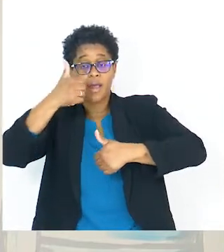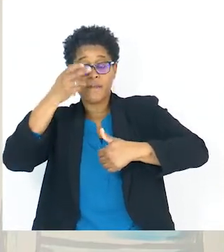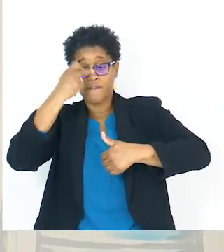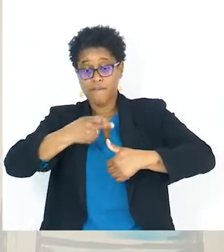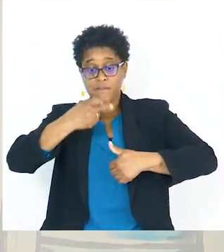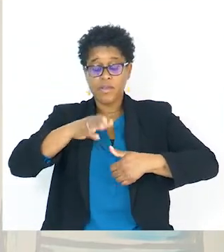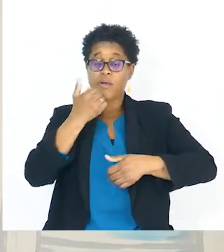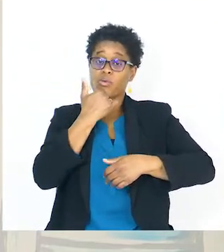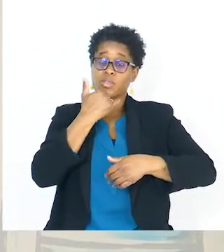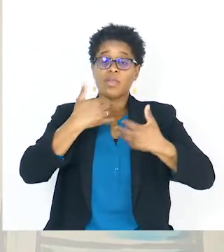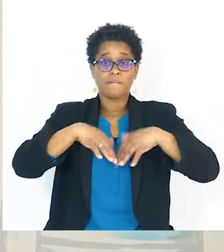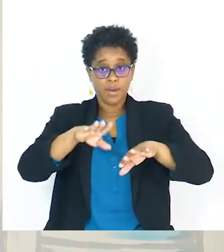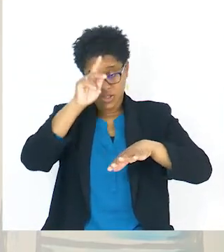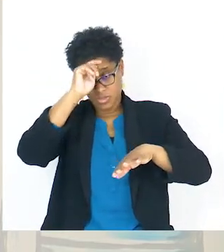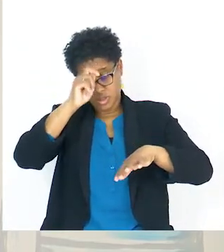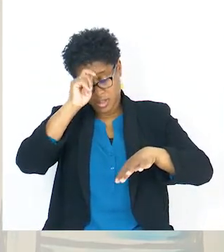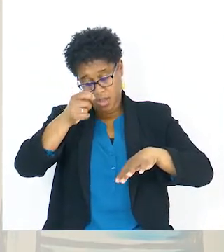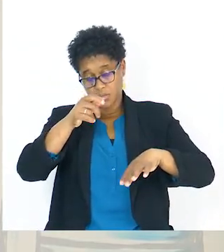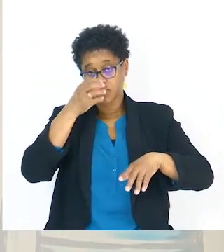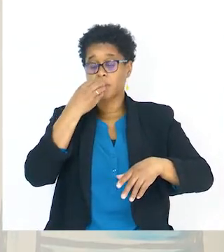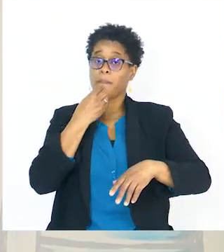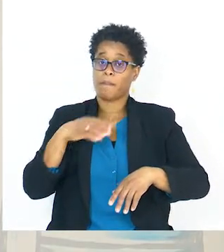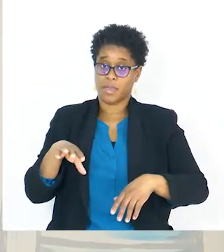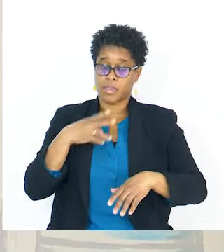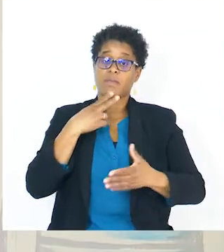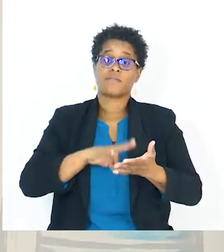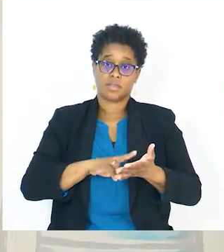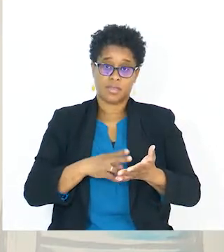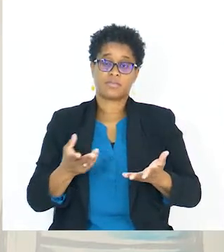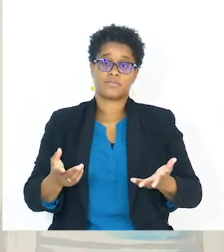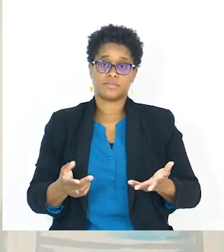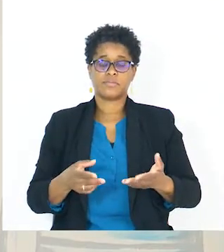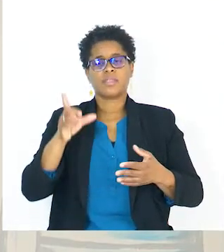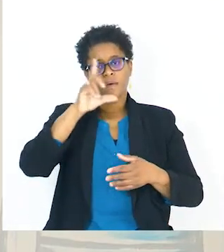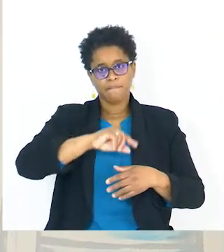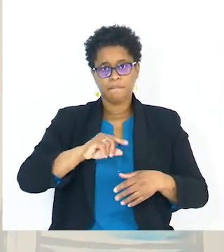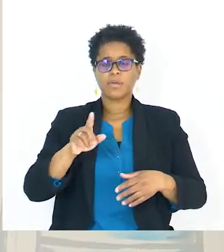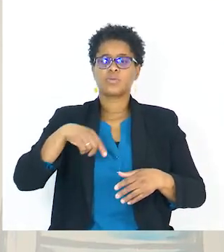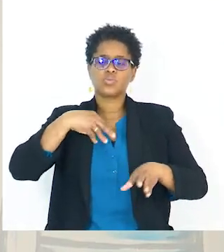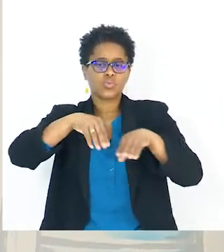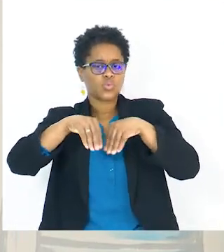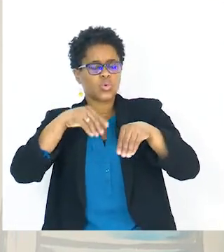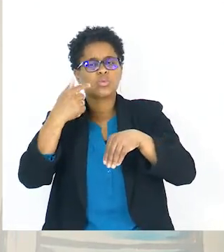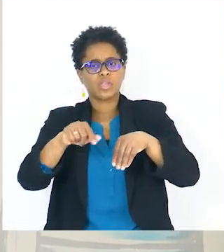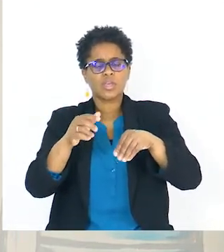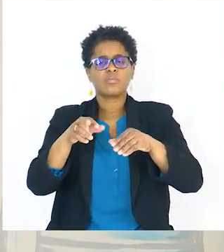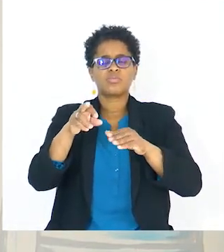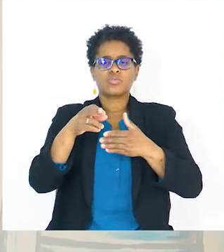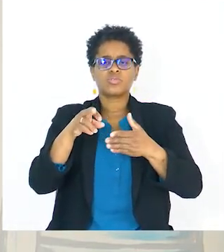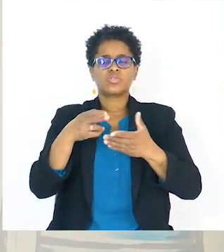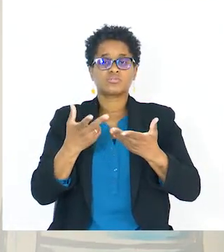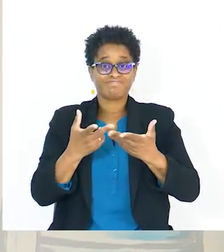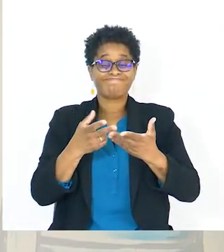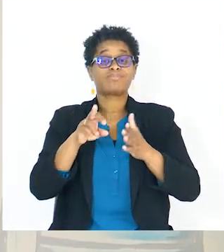ganham ficam contentes, mas respeitando os que perderam, não é verdade? Também no jogo temos regras que